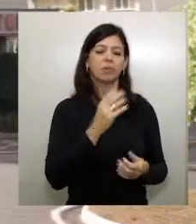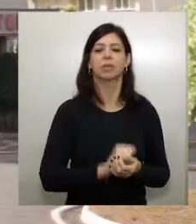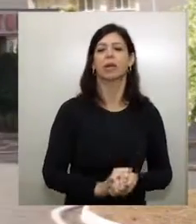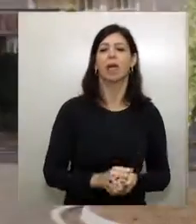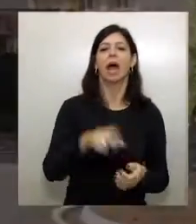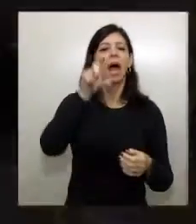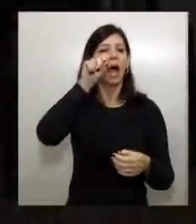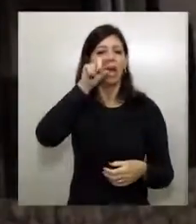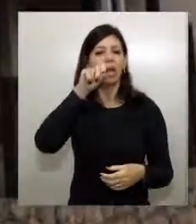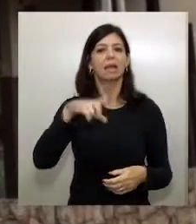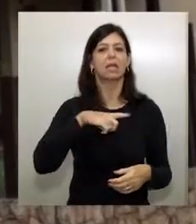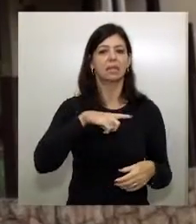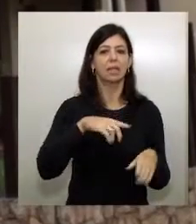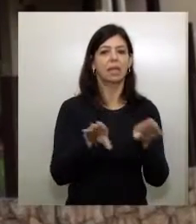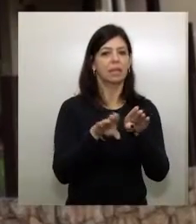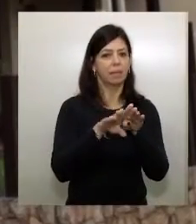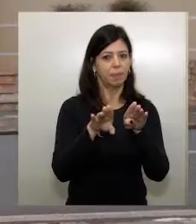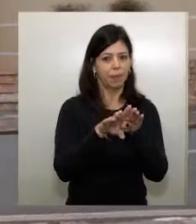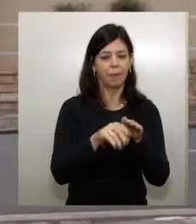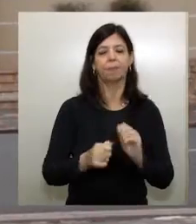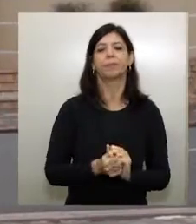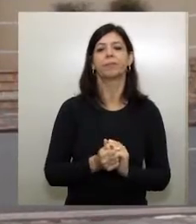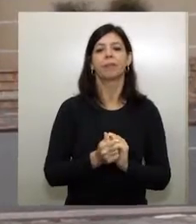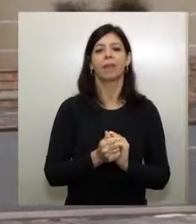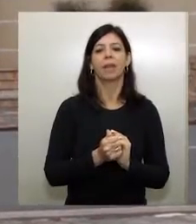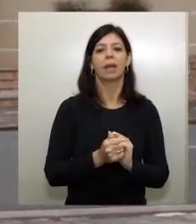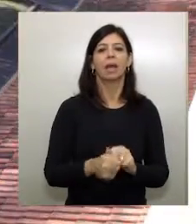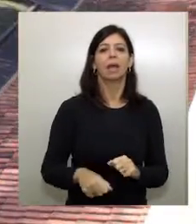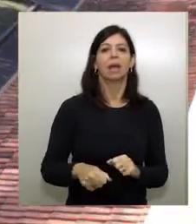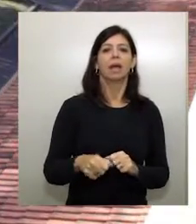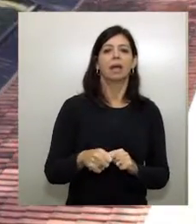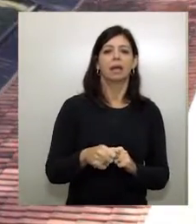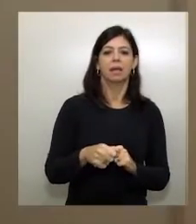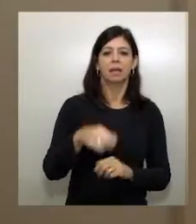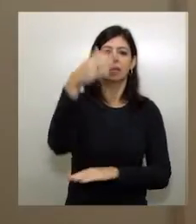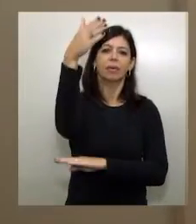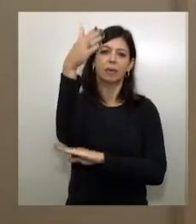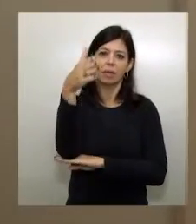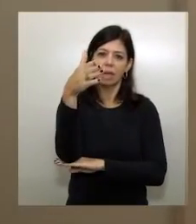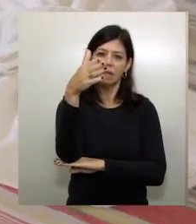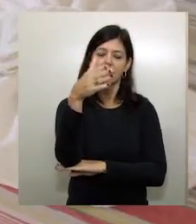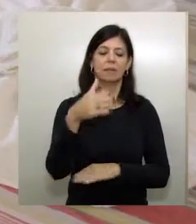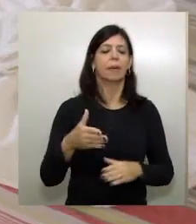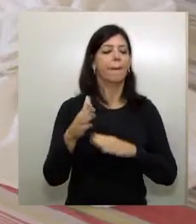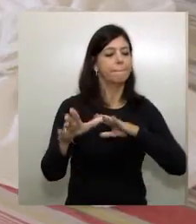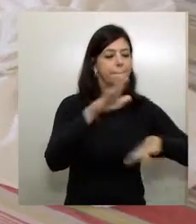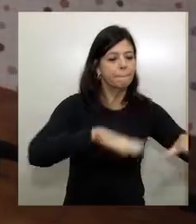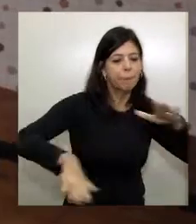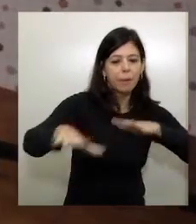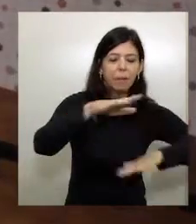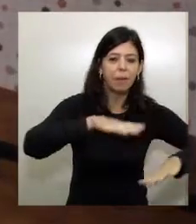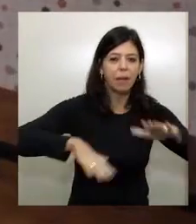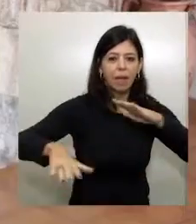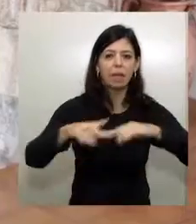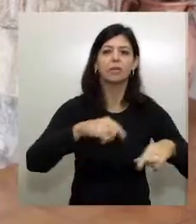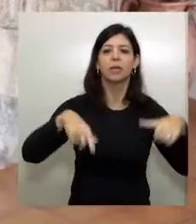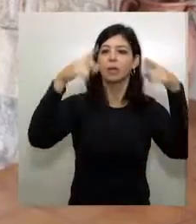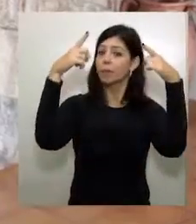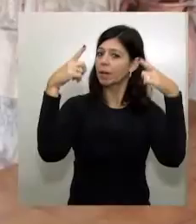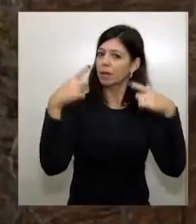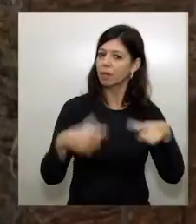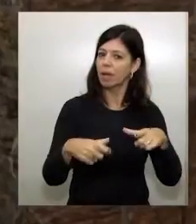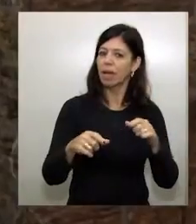competitividade. Araras dispõe ainda de hospedagem conventual, especialmente preparada para retiros